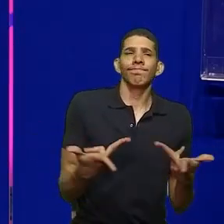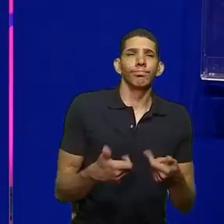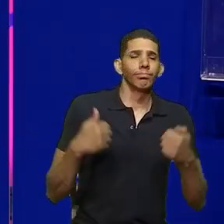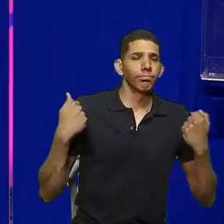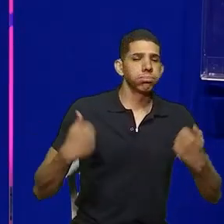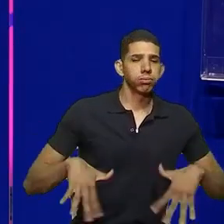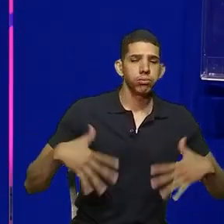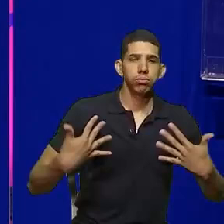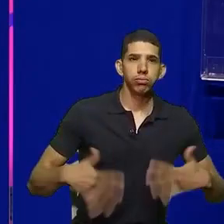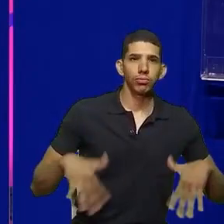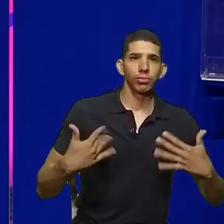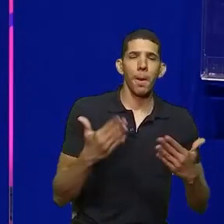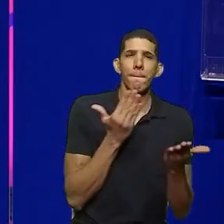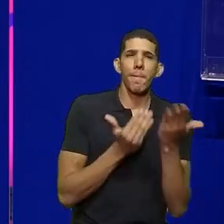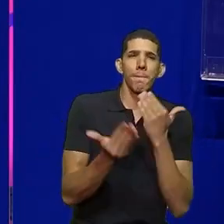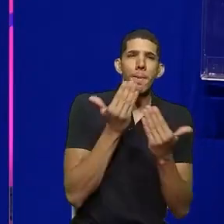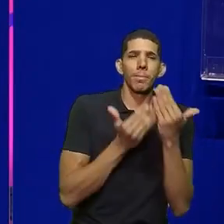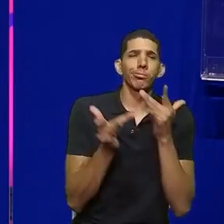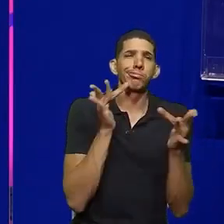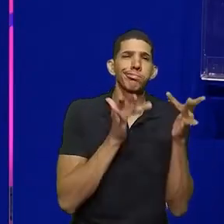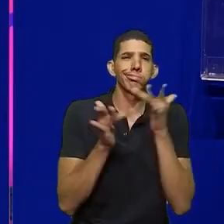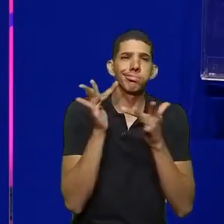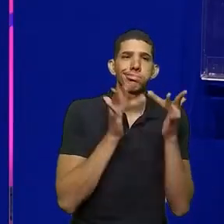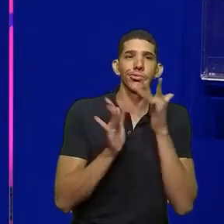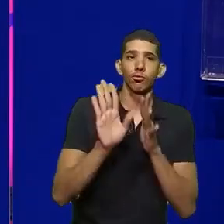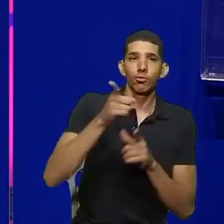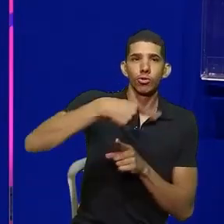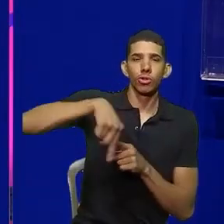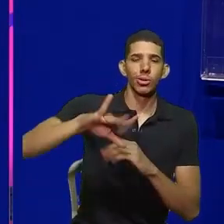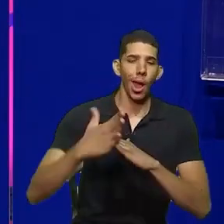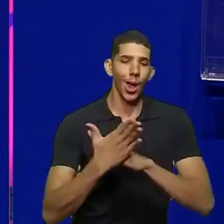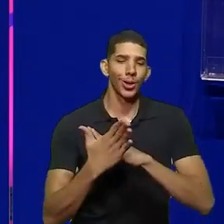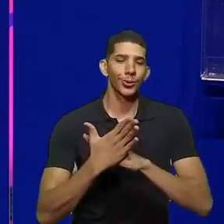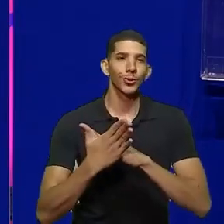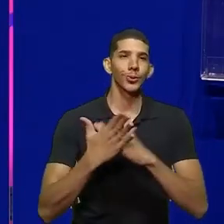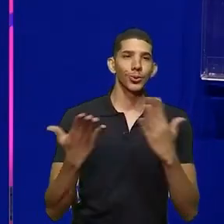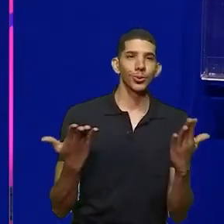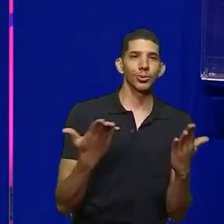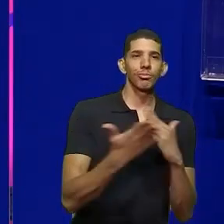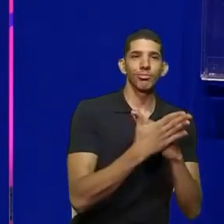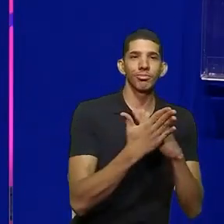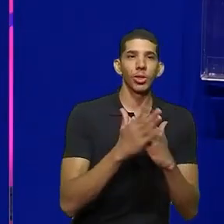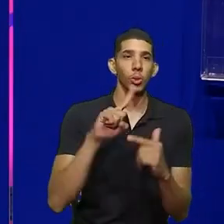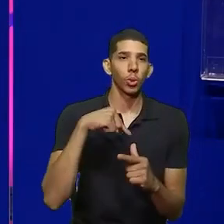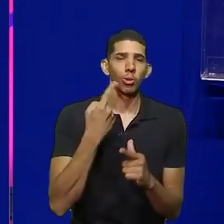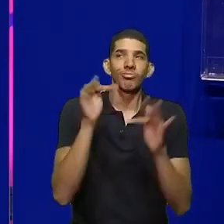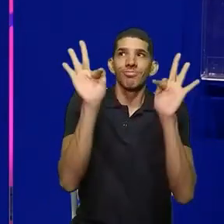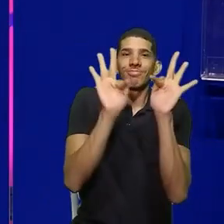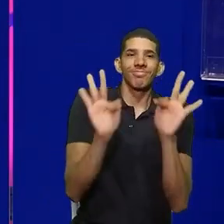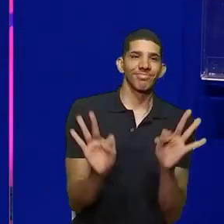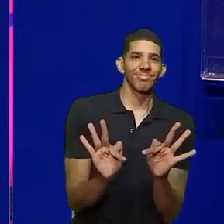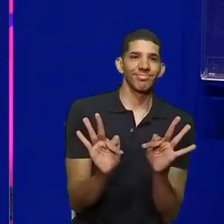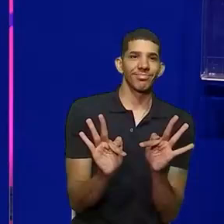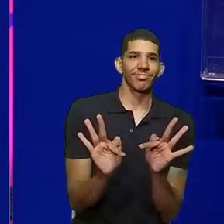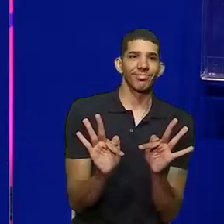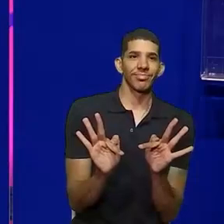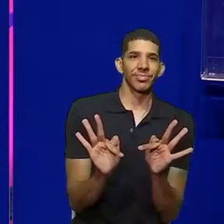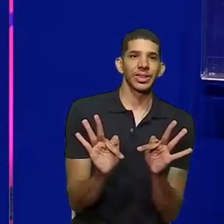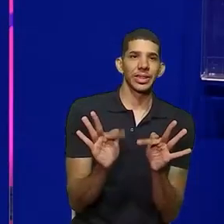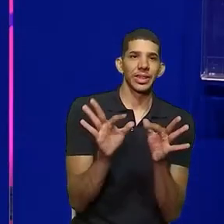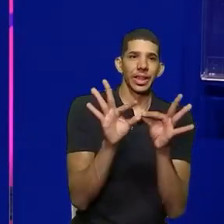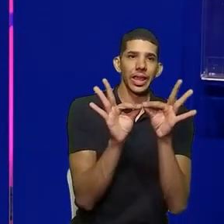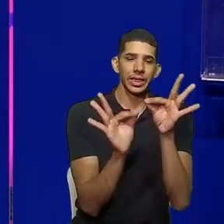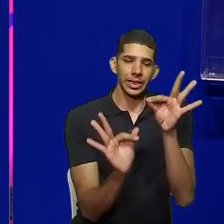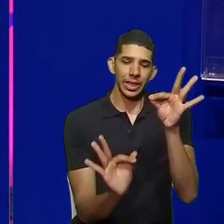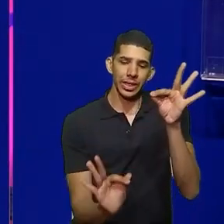comida, muita comida, todo mundo ajudando, todo mundo feliz, né? As rezas, descia todo